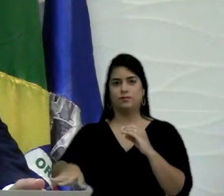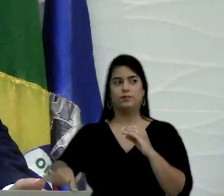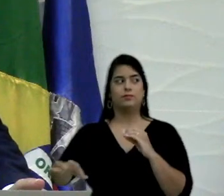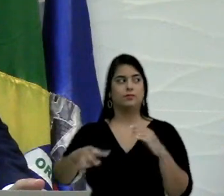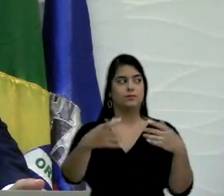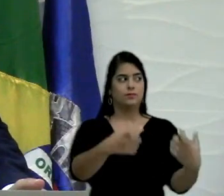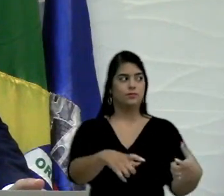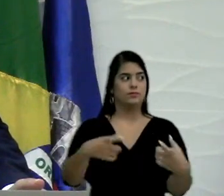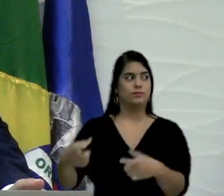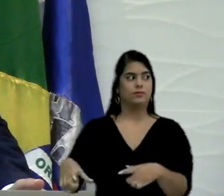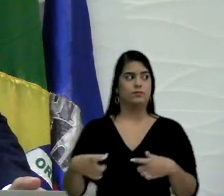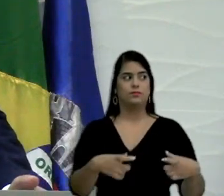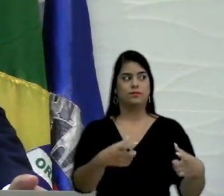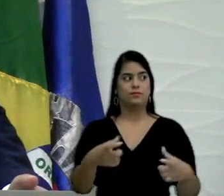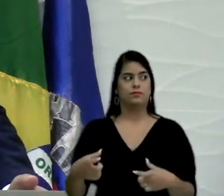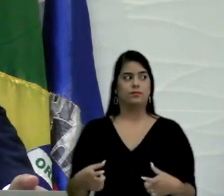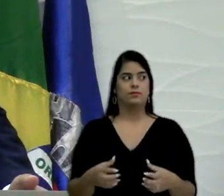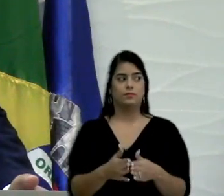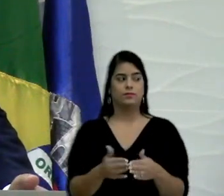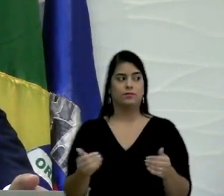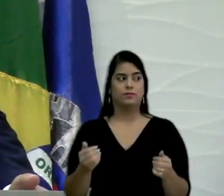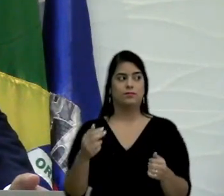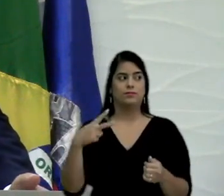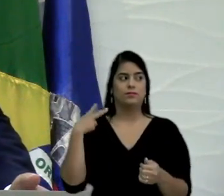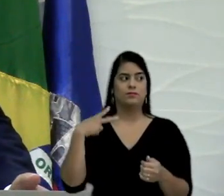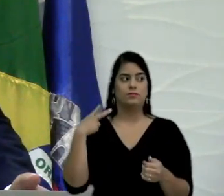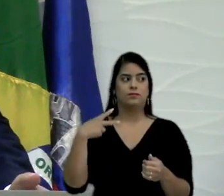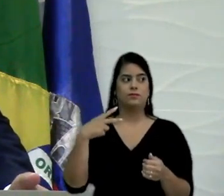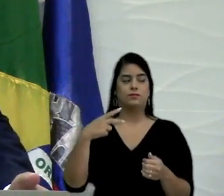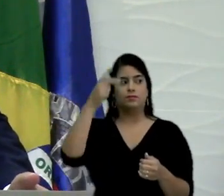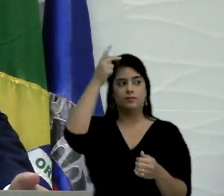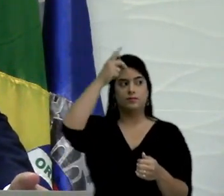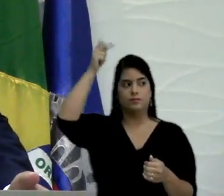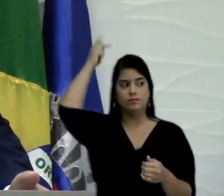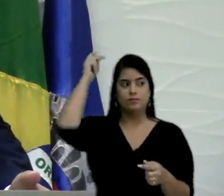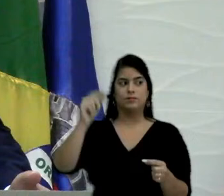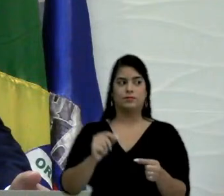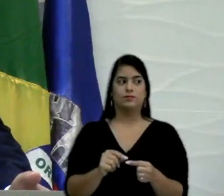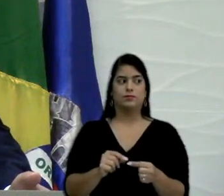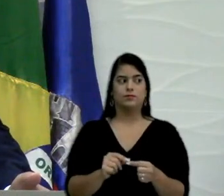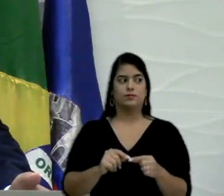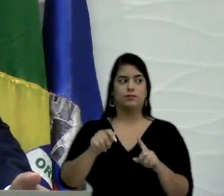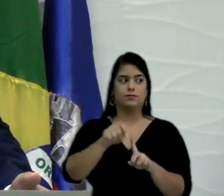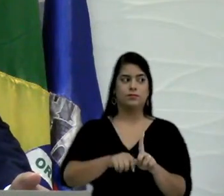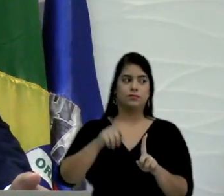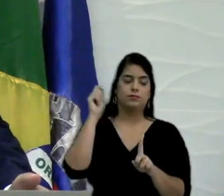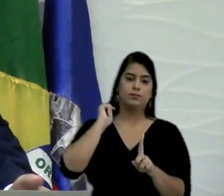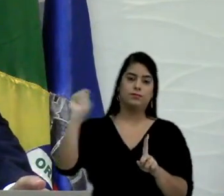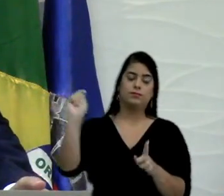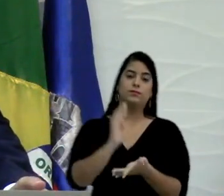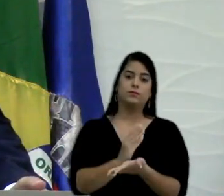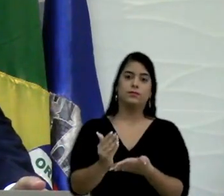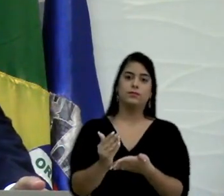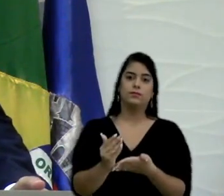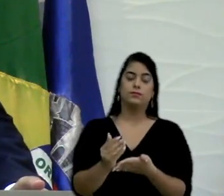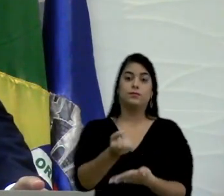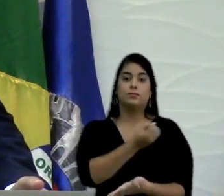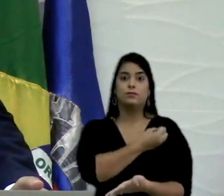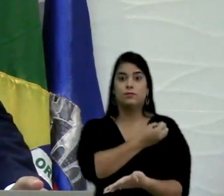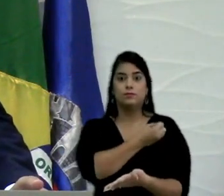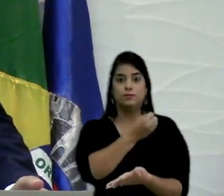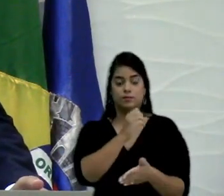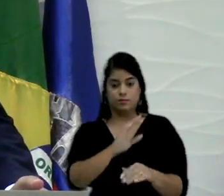localidades que é uma um dos pedidos que o vereador Pachequinho faz então nesse mês de abril já iniciou o número de funcionários já